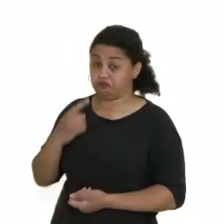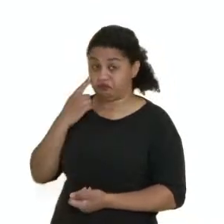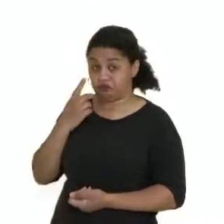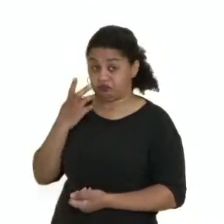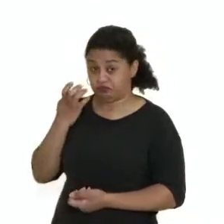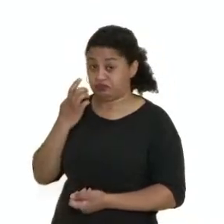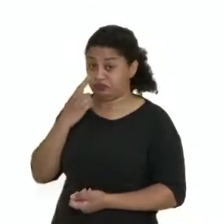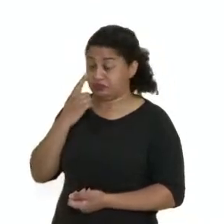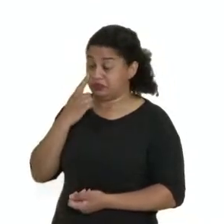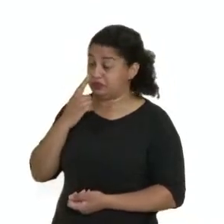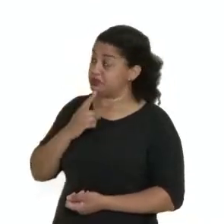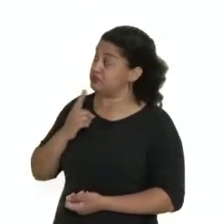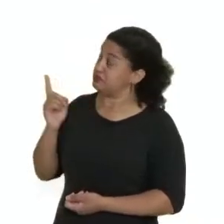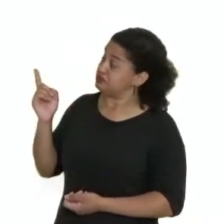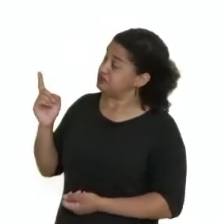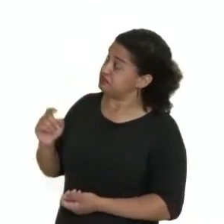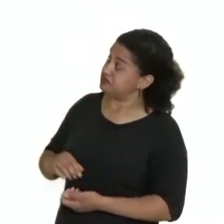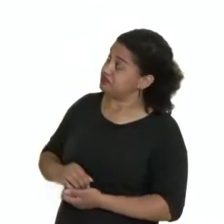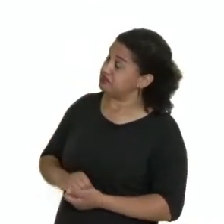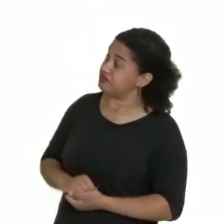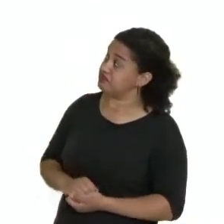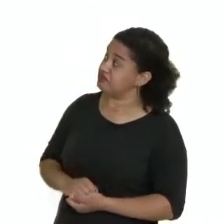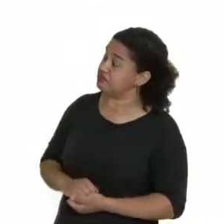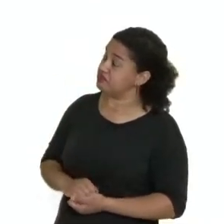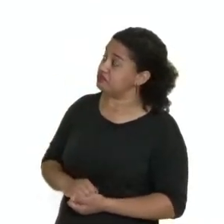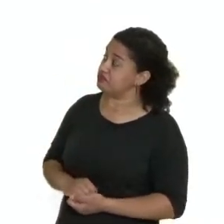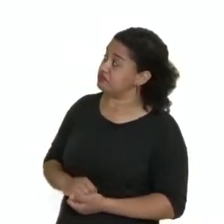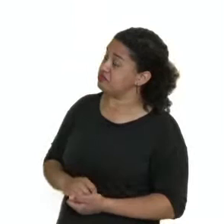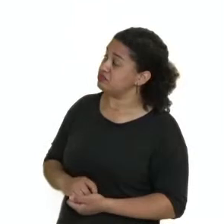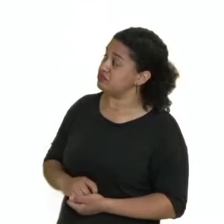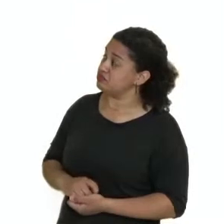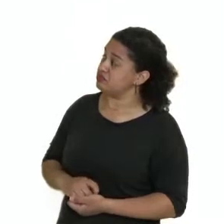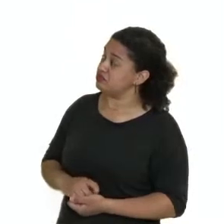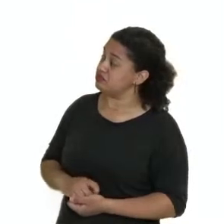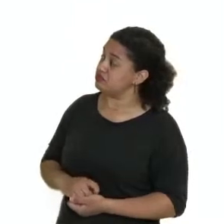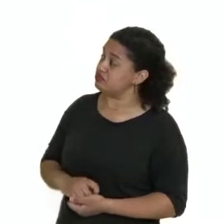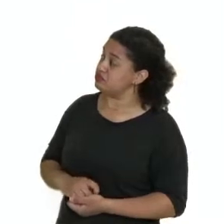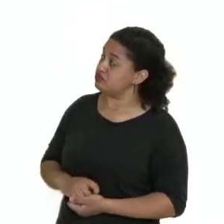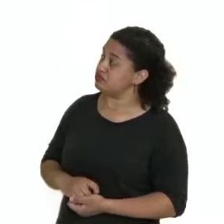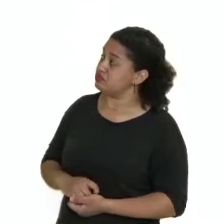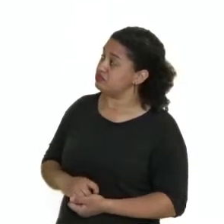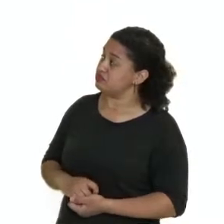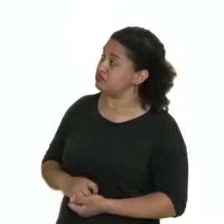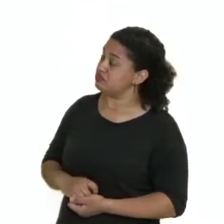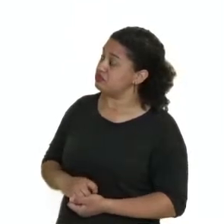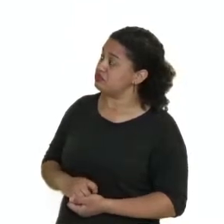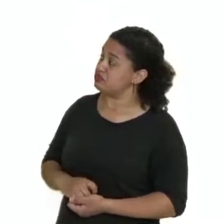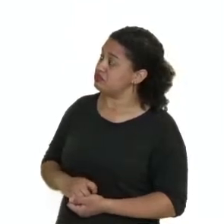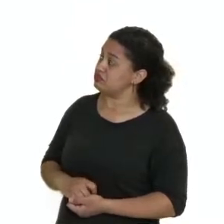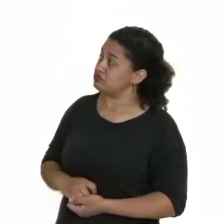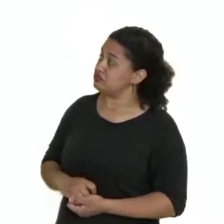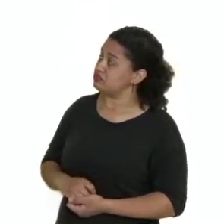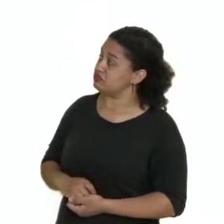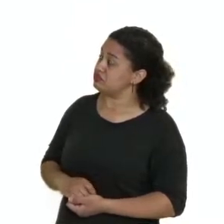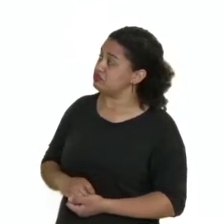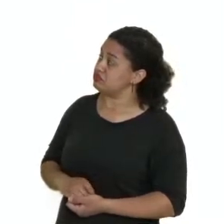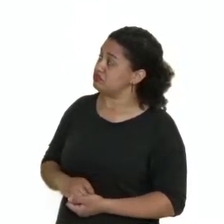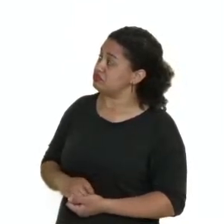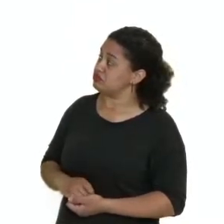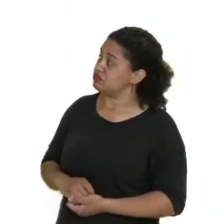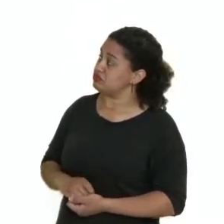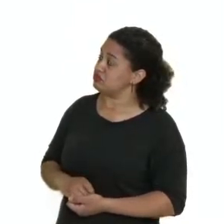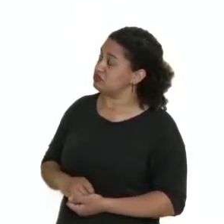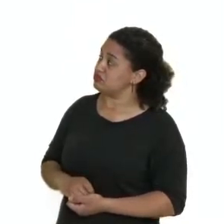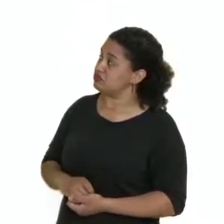pública Gorete dos Santos integra o grupo. Ela é parintinense e mesmo morando